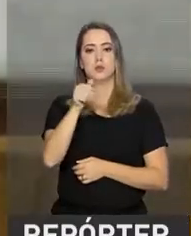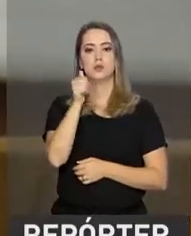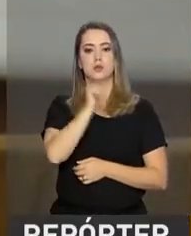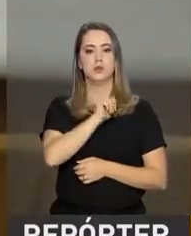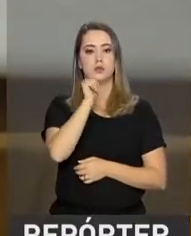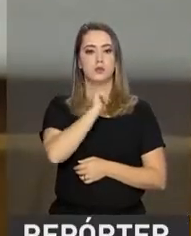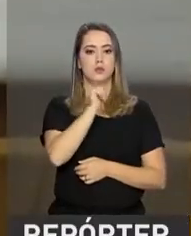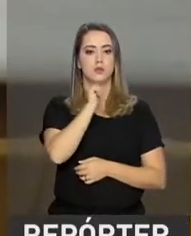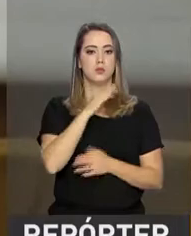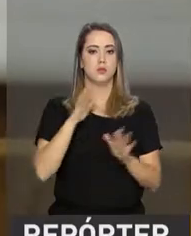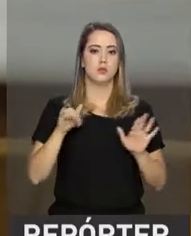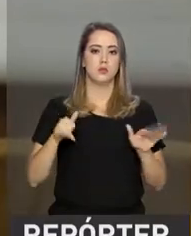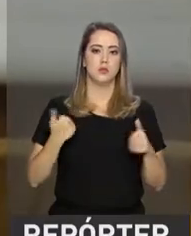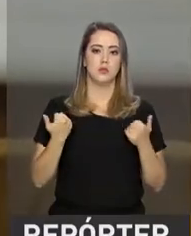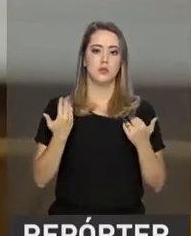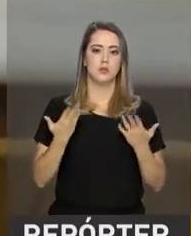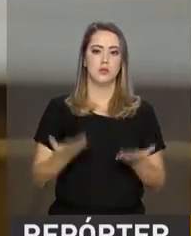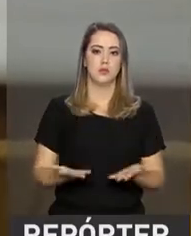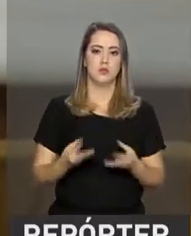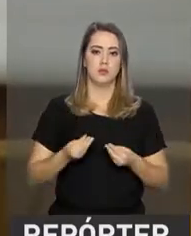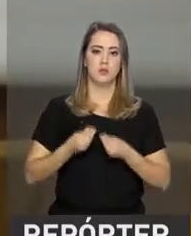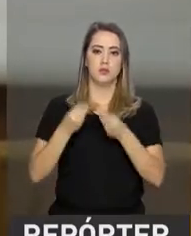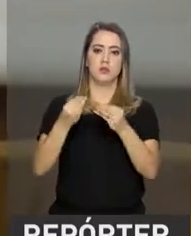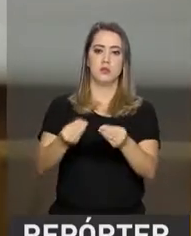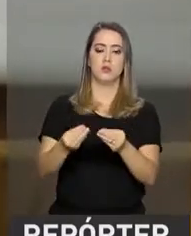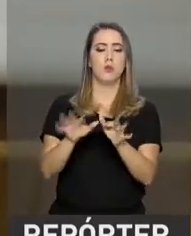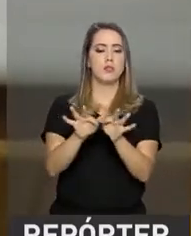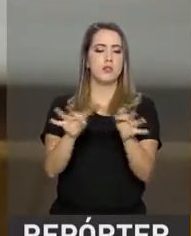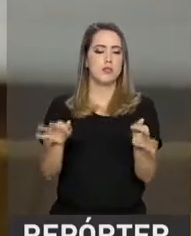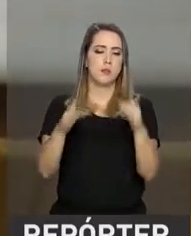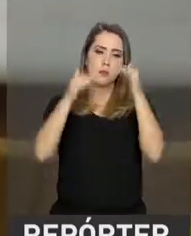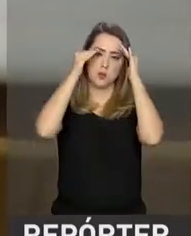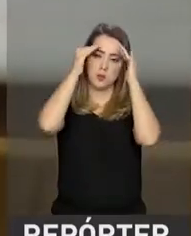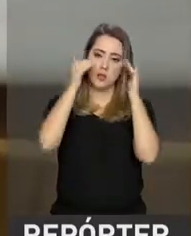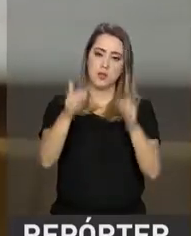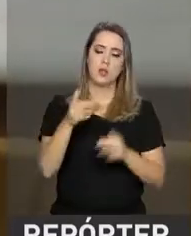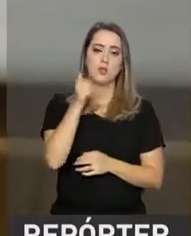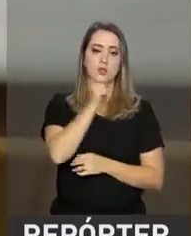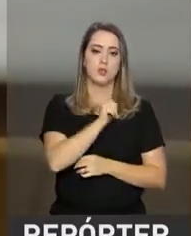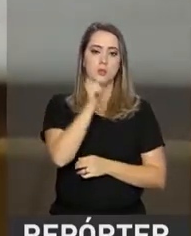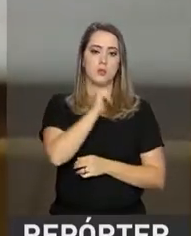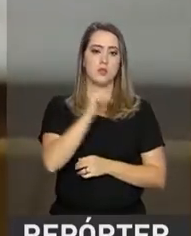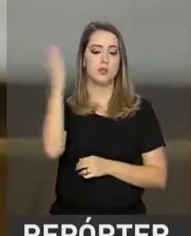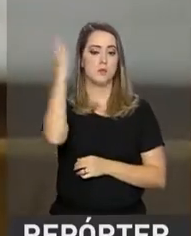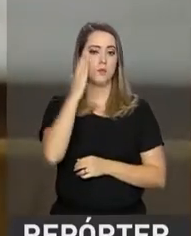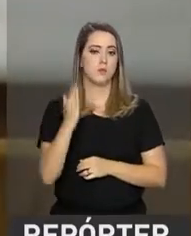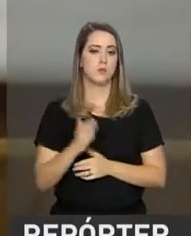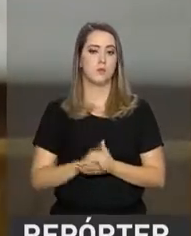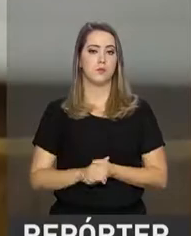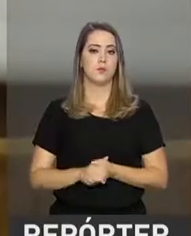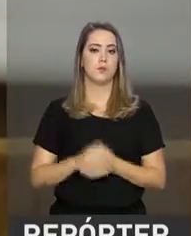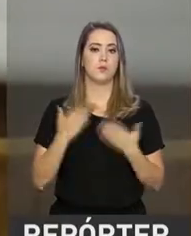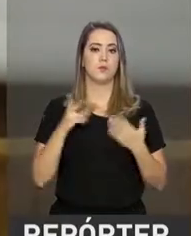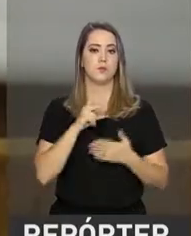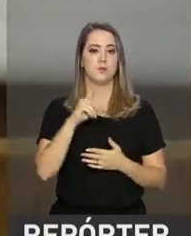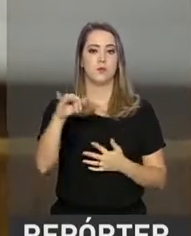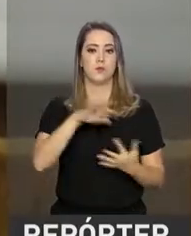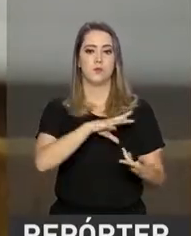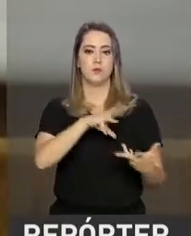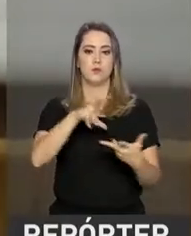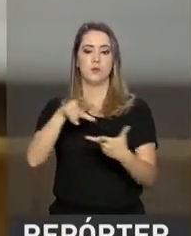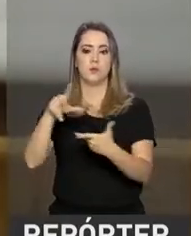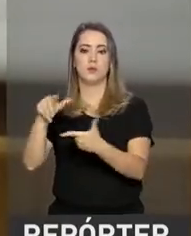e com isso prestar uma singela homenagem às mulheres brasileiras no dia internacional